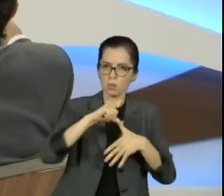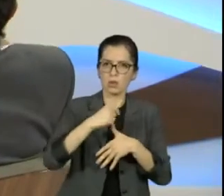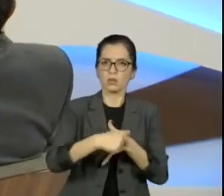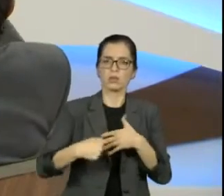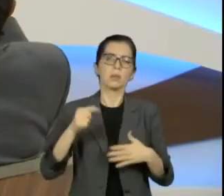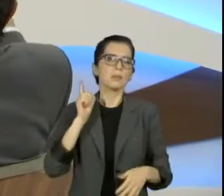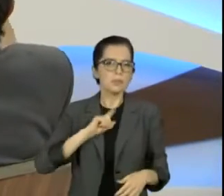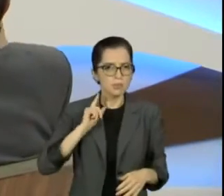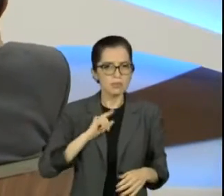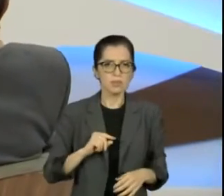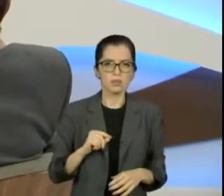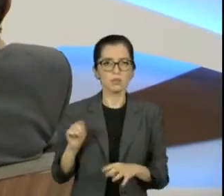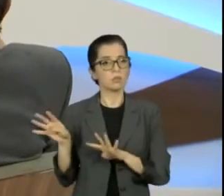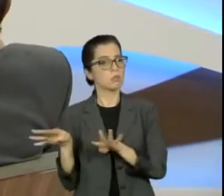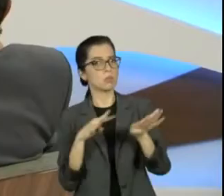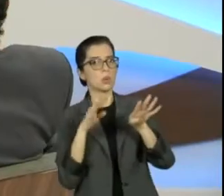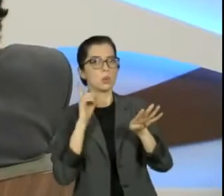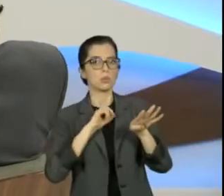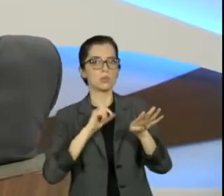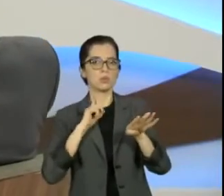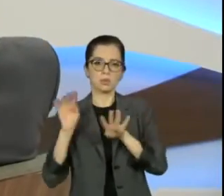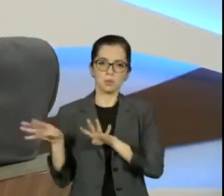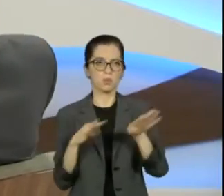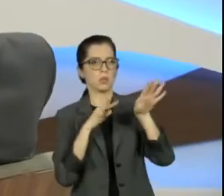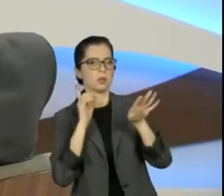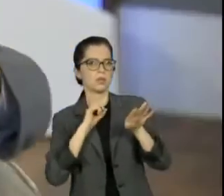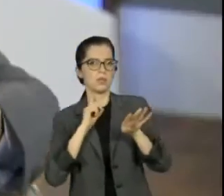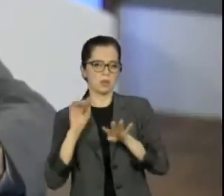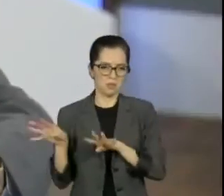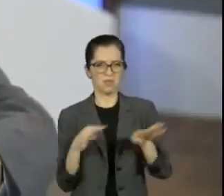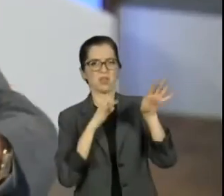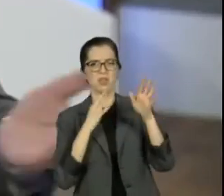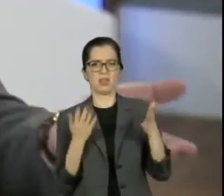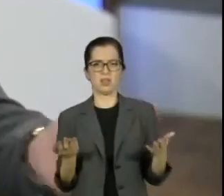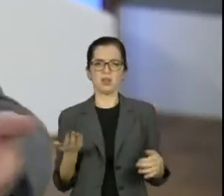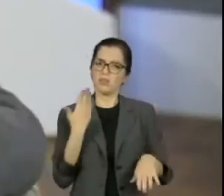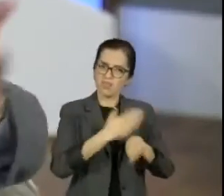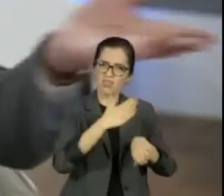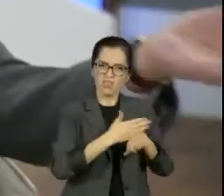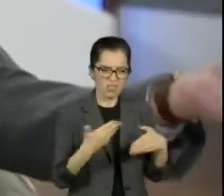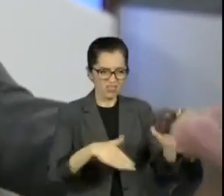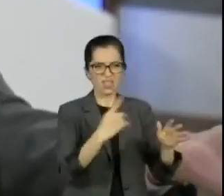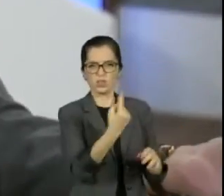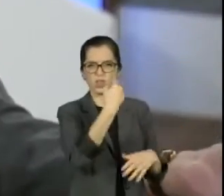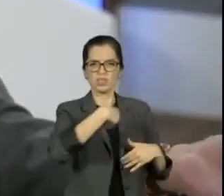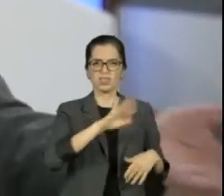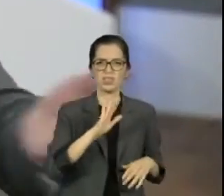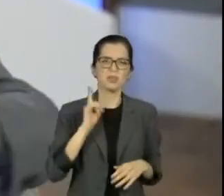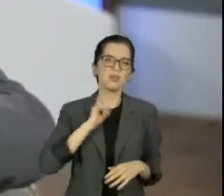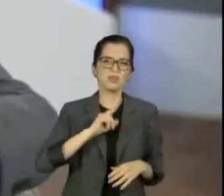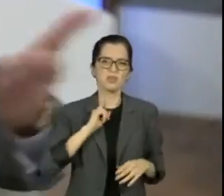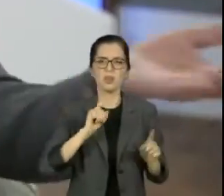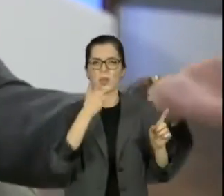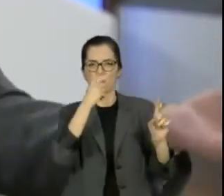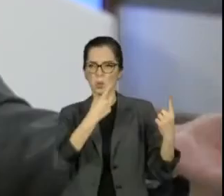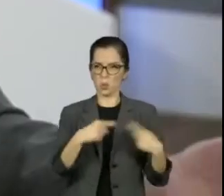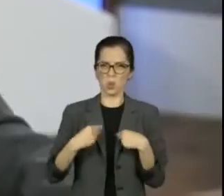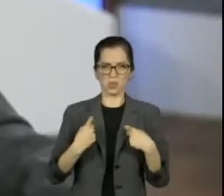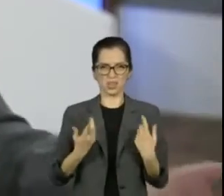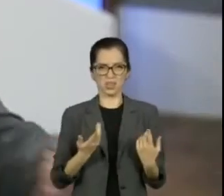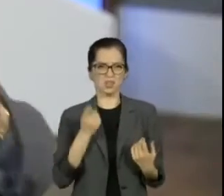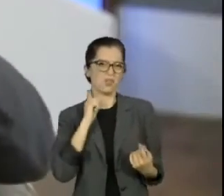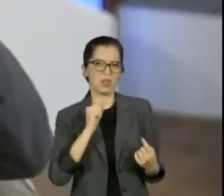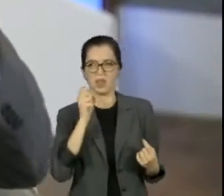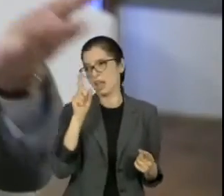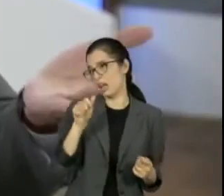que o Flamengo quer. Então é o seguinte, então faça o campeonato aí, Flamengo contra Flamengo. Flamengo A contra Flamengo